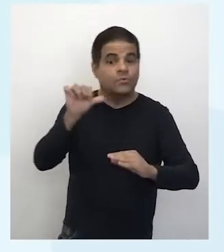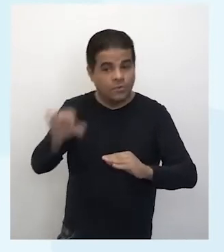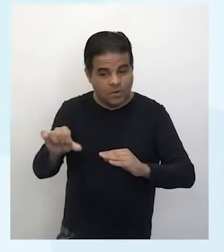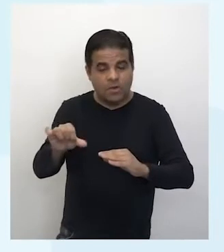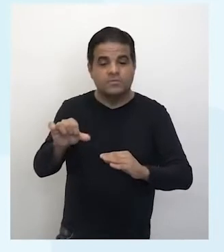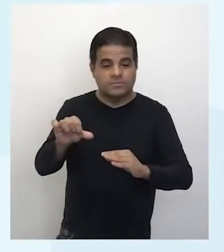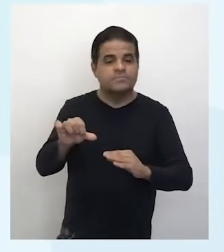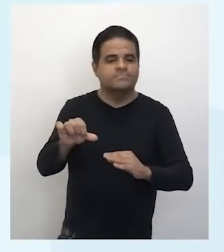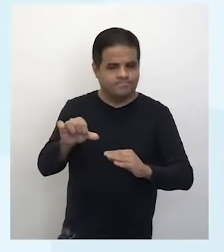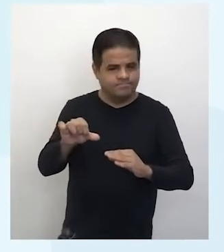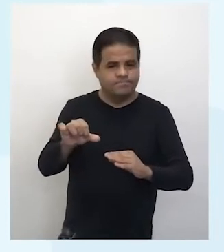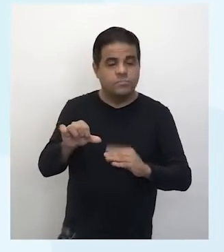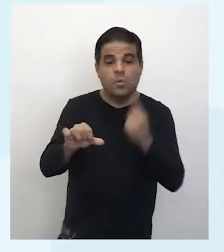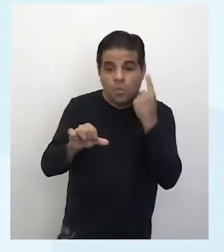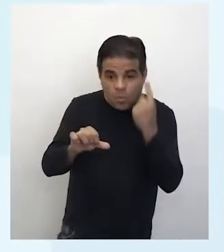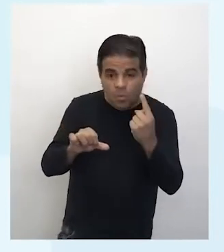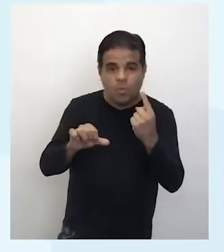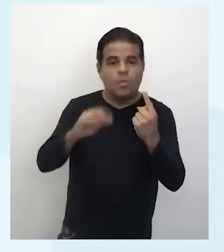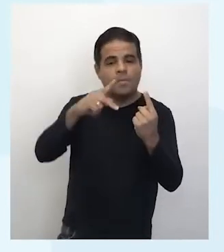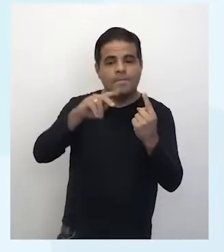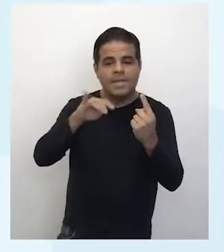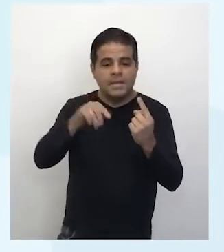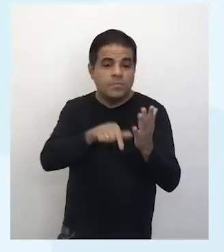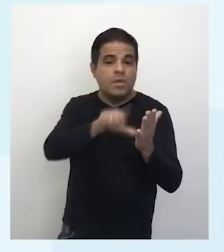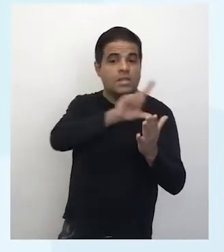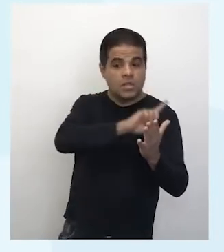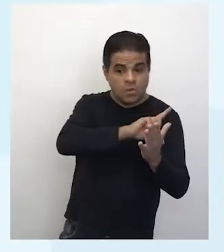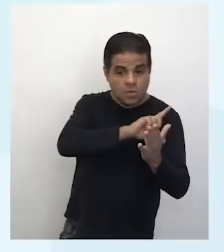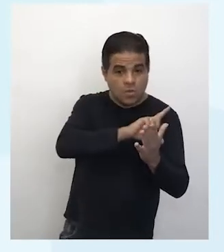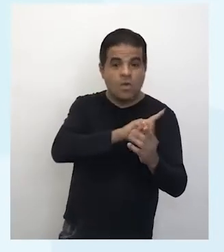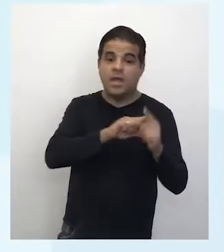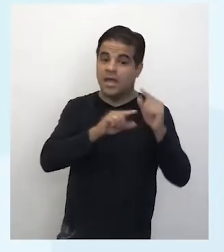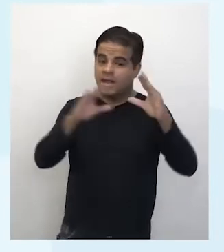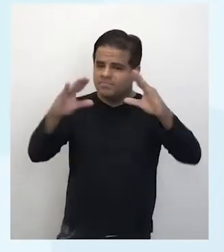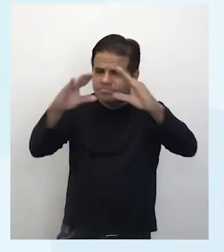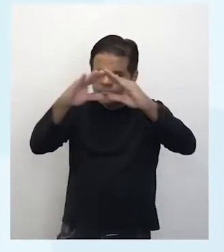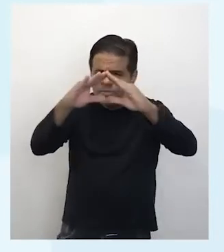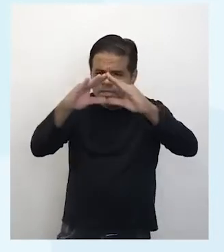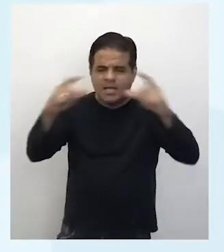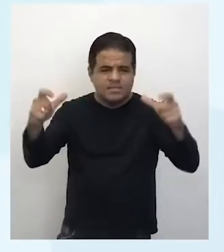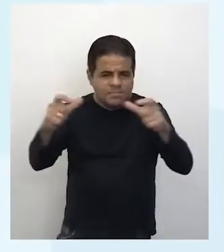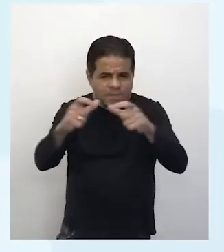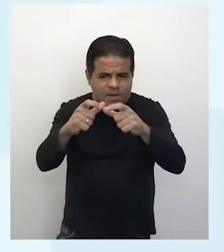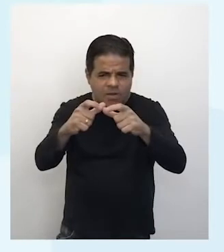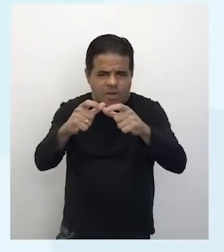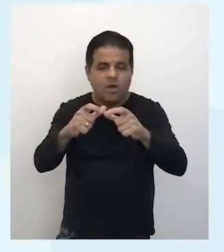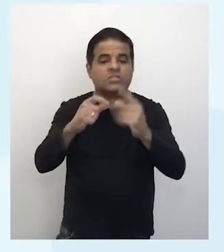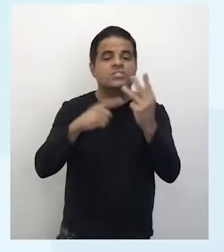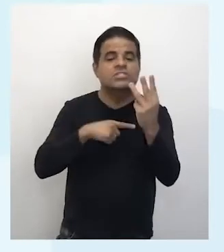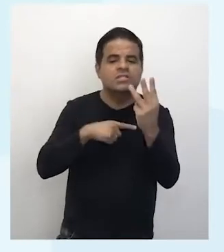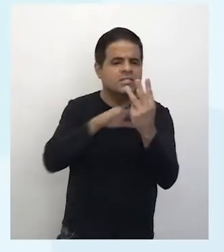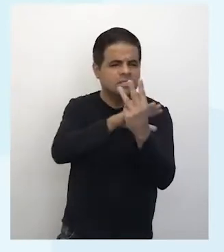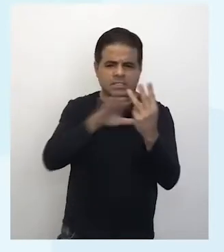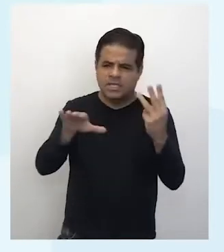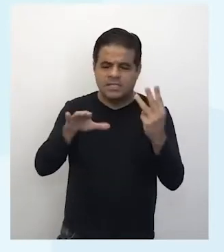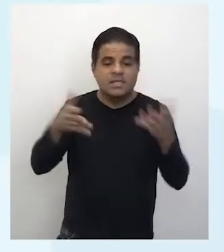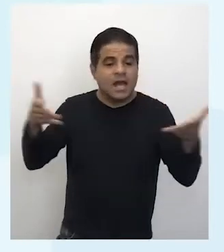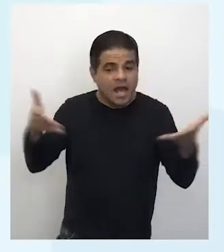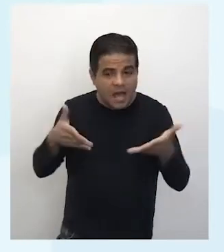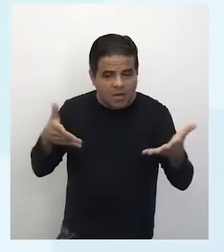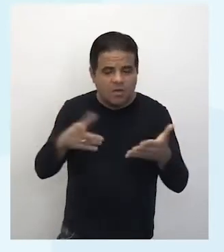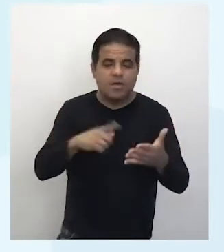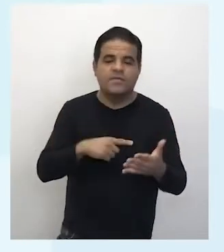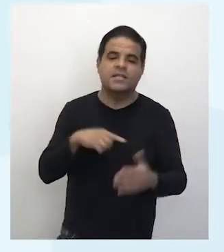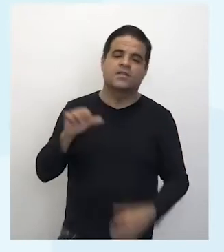123456789 então ó um perímetro anterior era o perímetro desse pequenininho certo que tinha três agora a gente